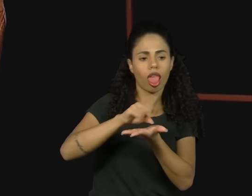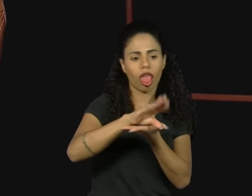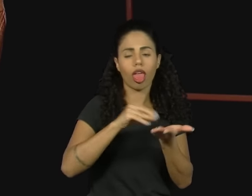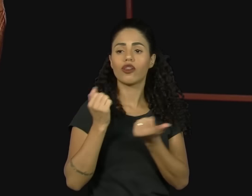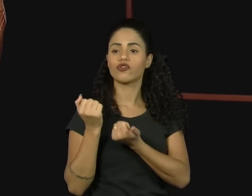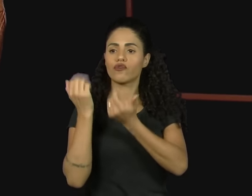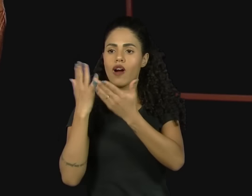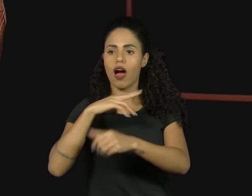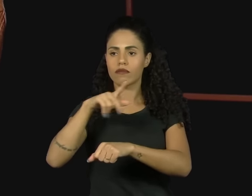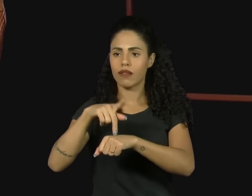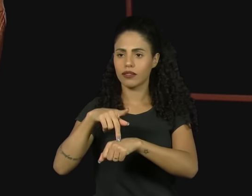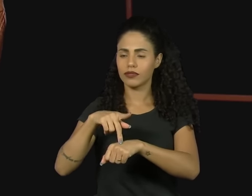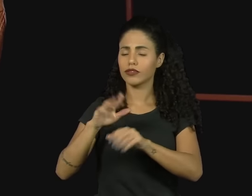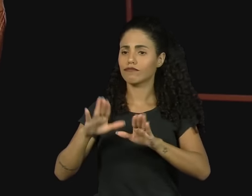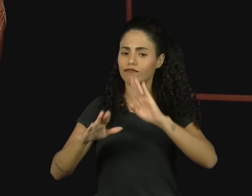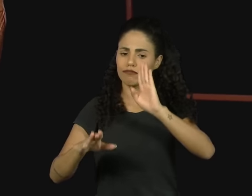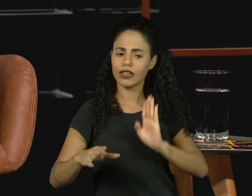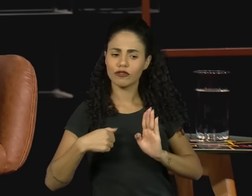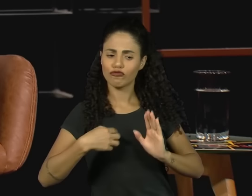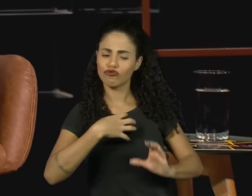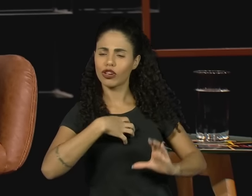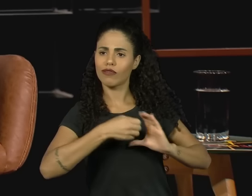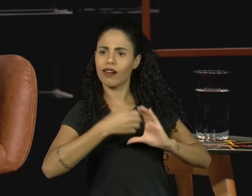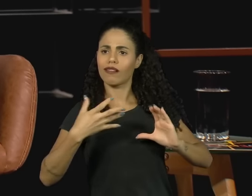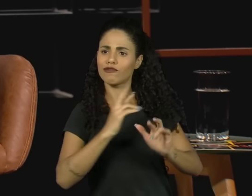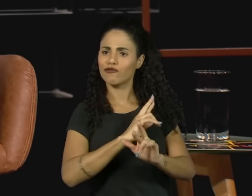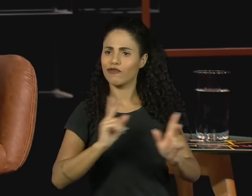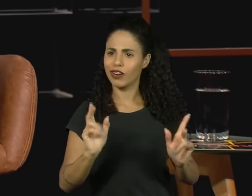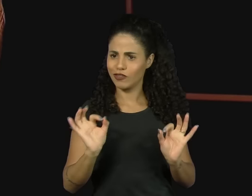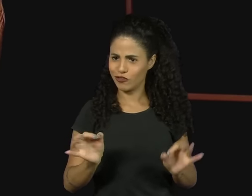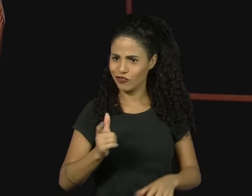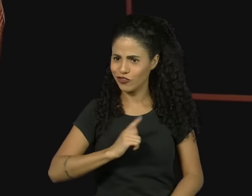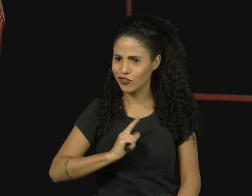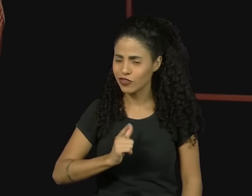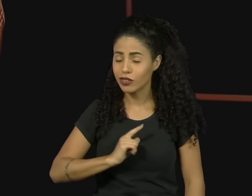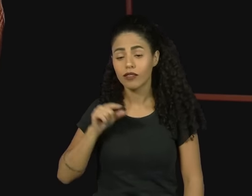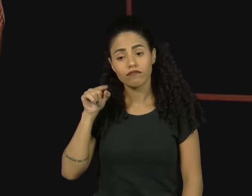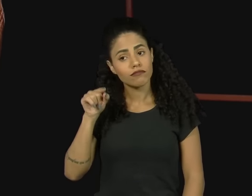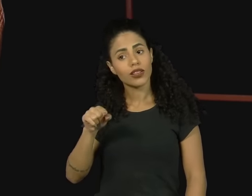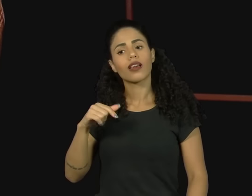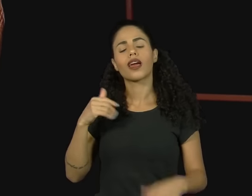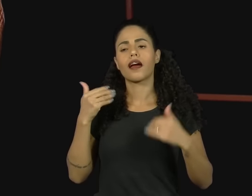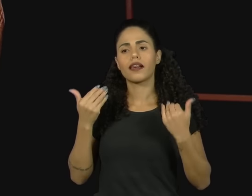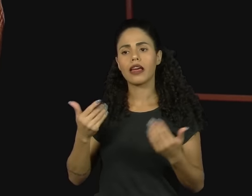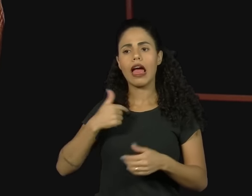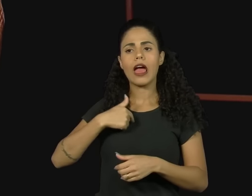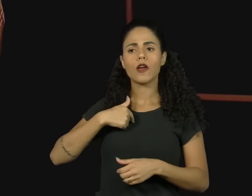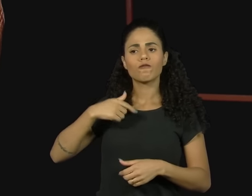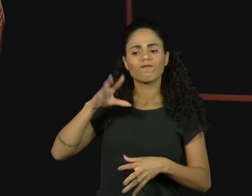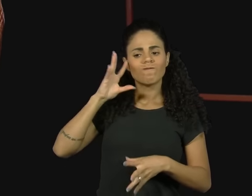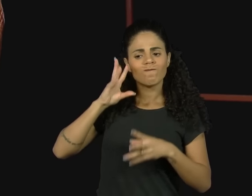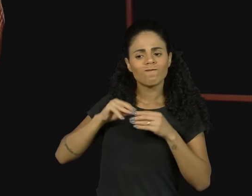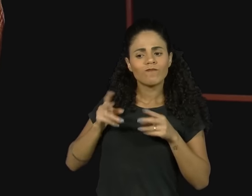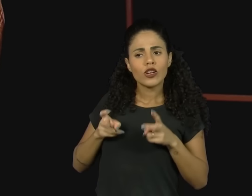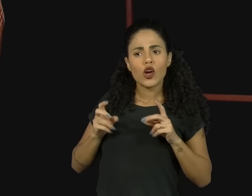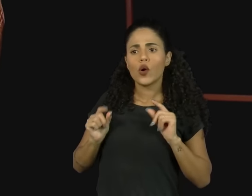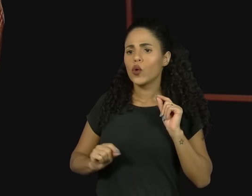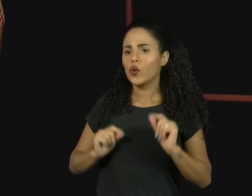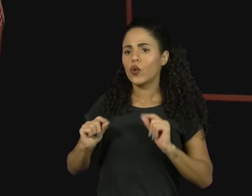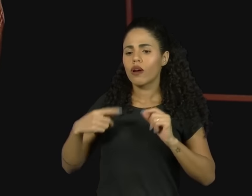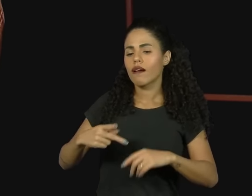fora, já tinha um caráter brasileiro. E é uma coisa que eu tenho sentido cada vez mais